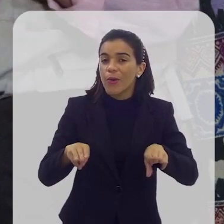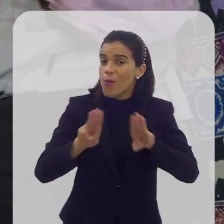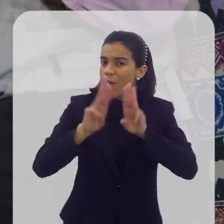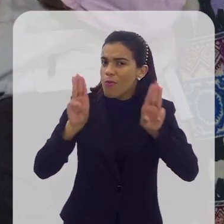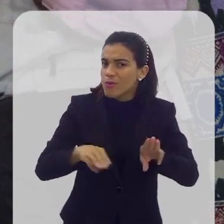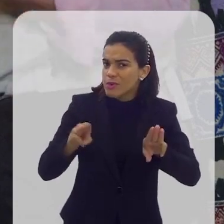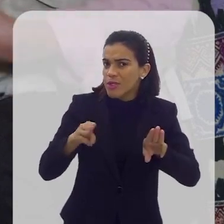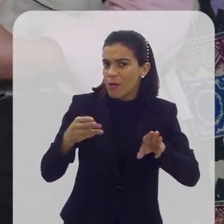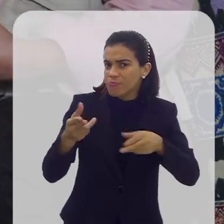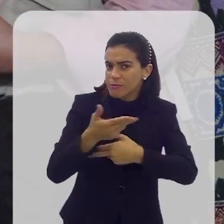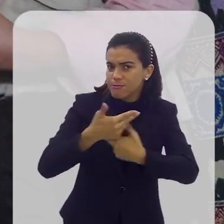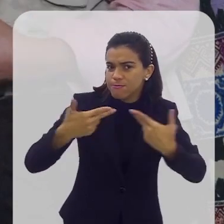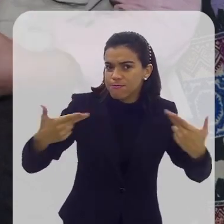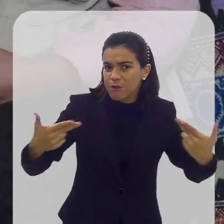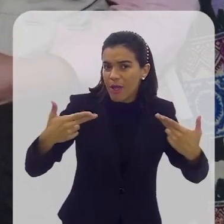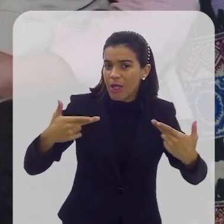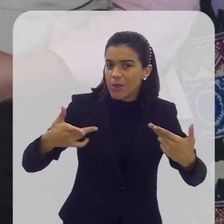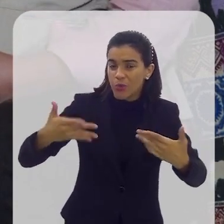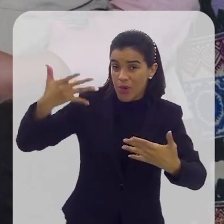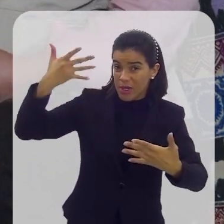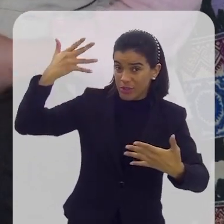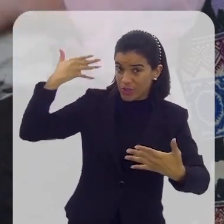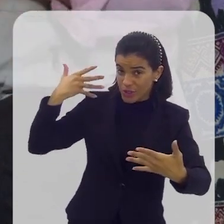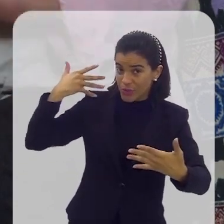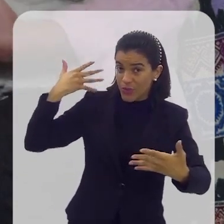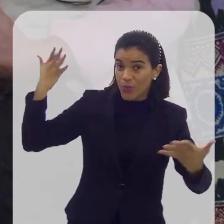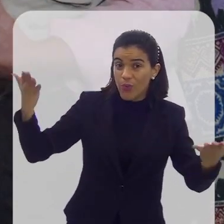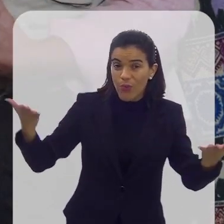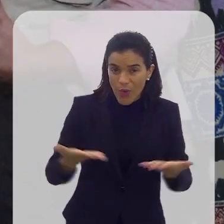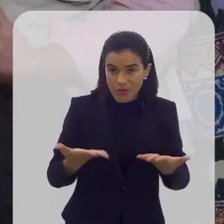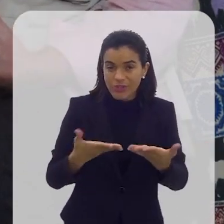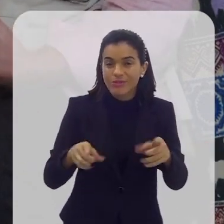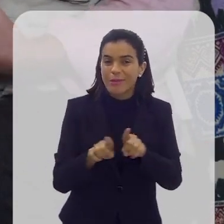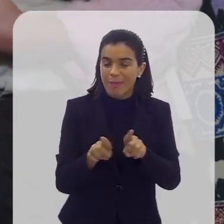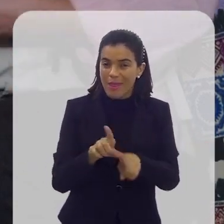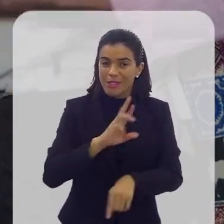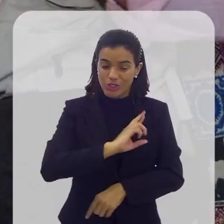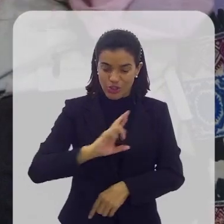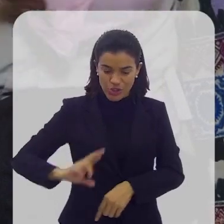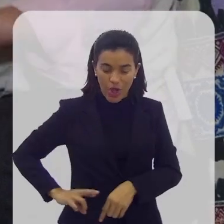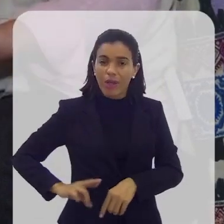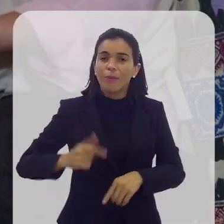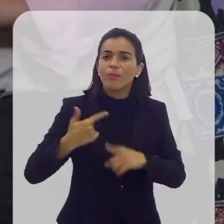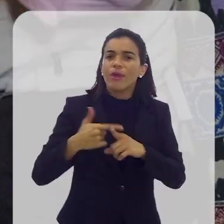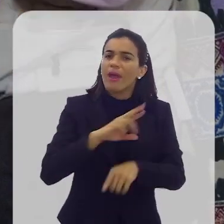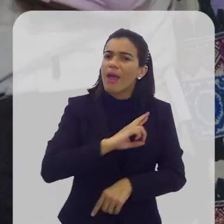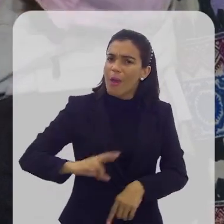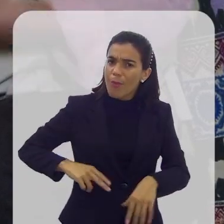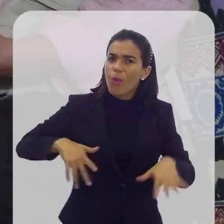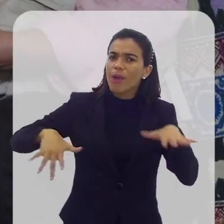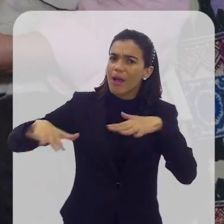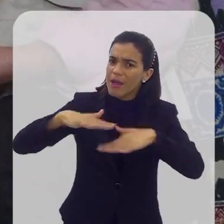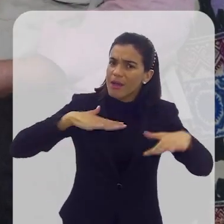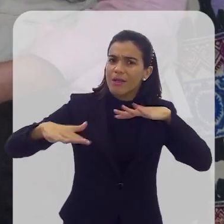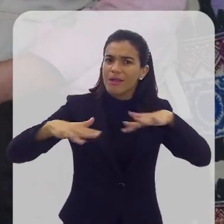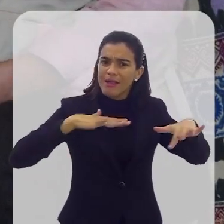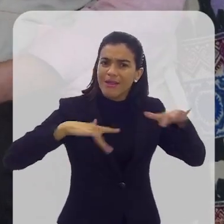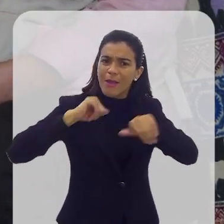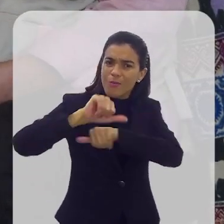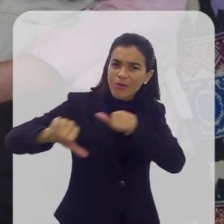Vargas tal e qual. Então, essas histórias do Vargas são muito presentes aqui. Então, ele, de verdade, é um dos mais